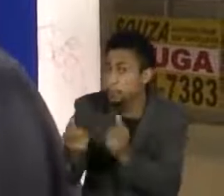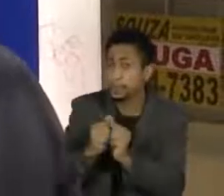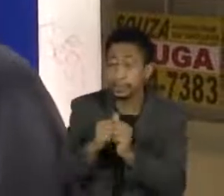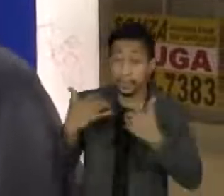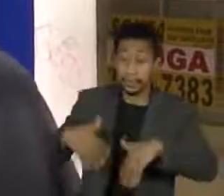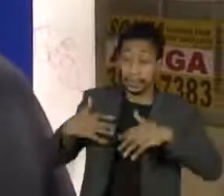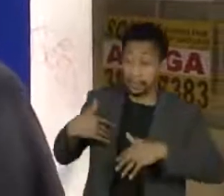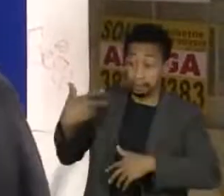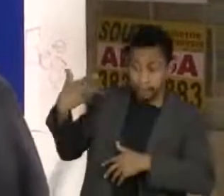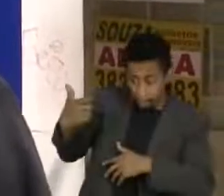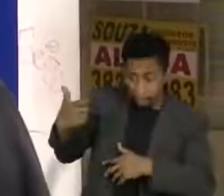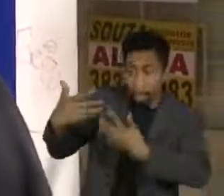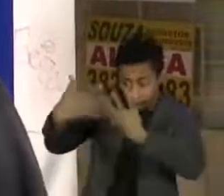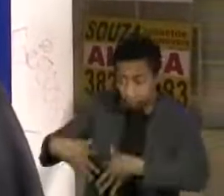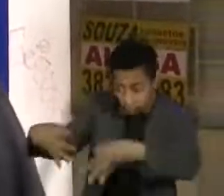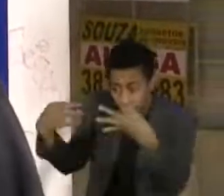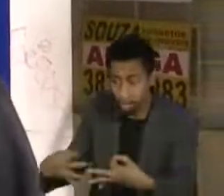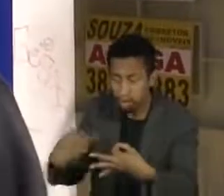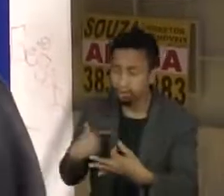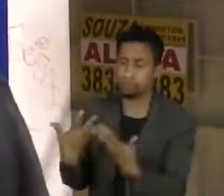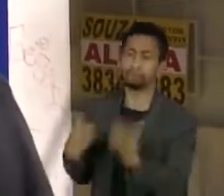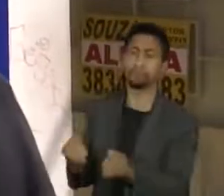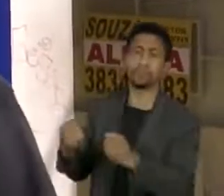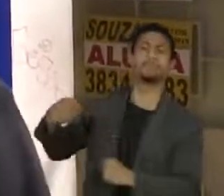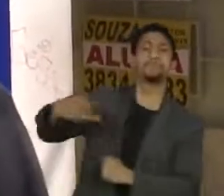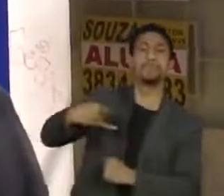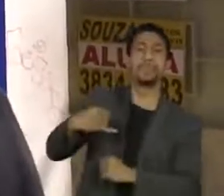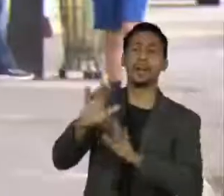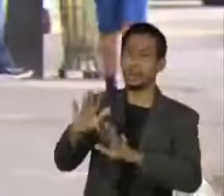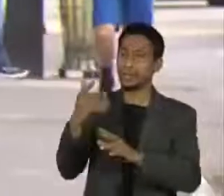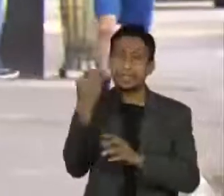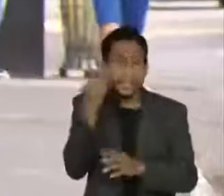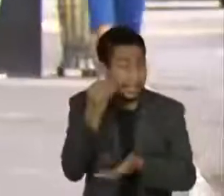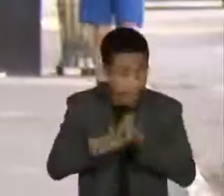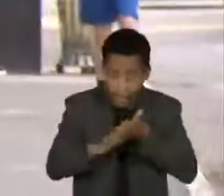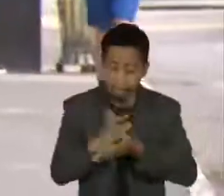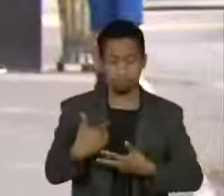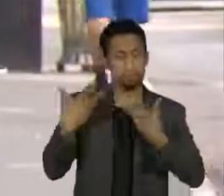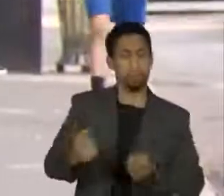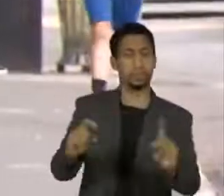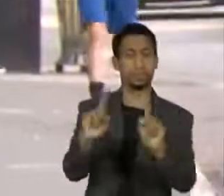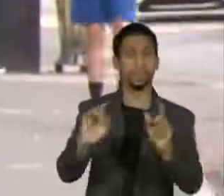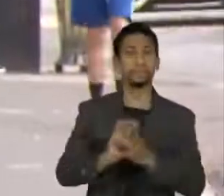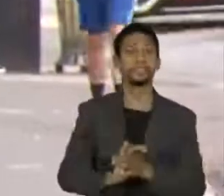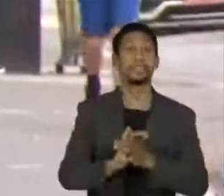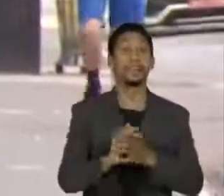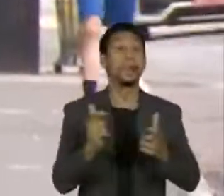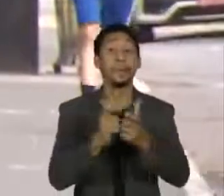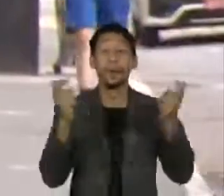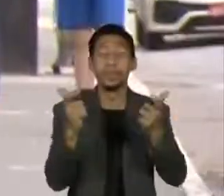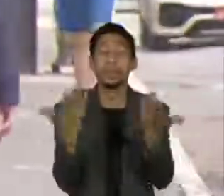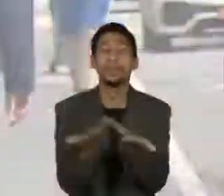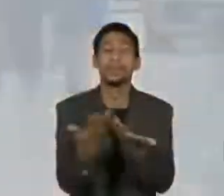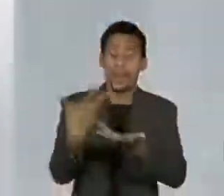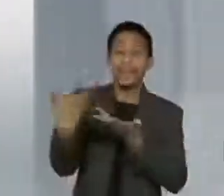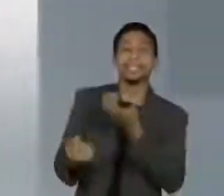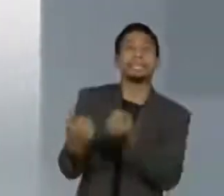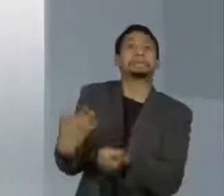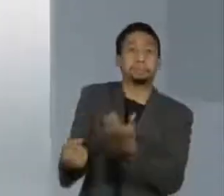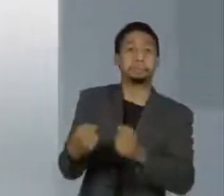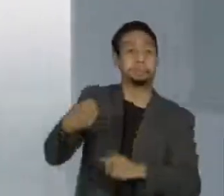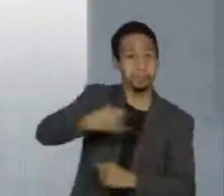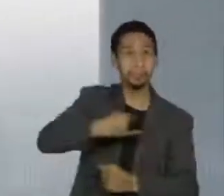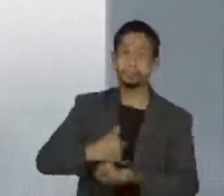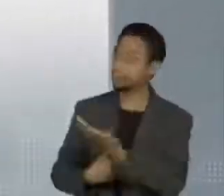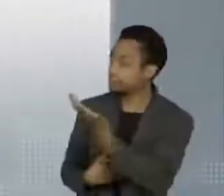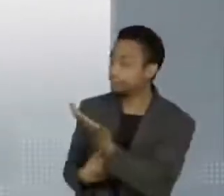uma vacina que resolva, sim. Agora, a gente sem o teste da vacina, não. Os preocupados e relutantes são minoria no Brasil. É o que mostra